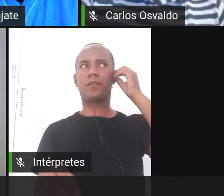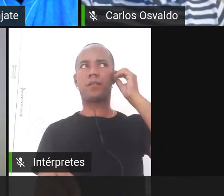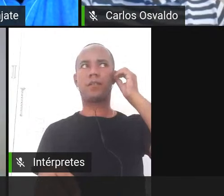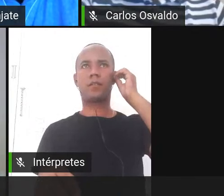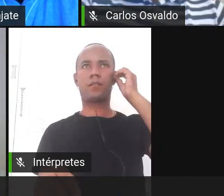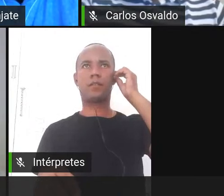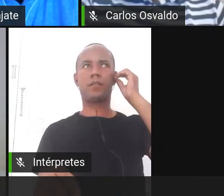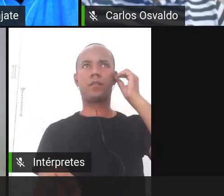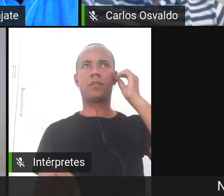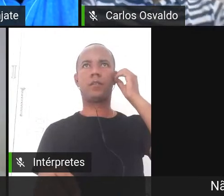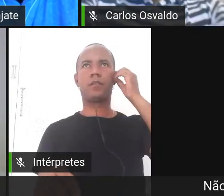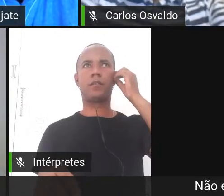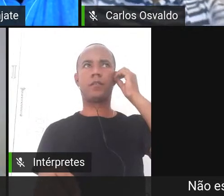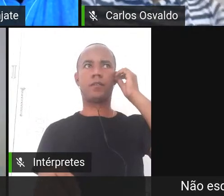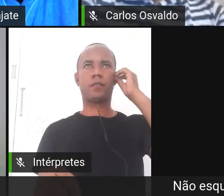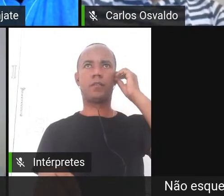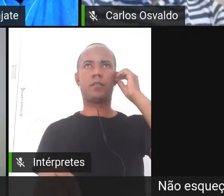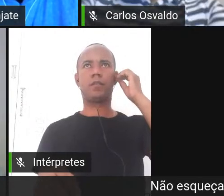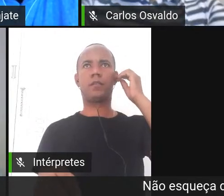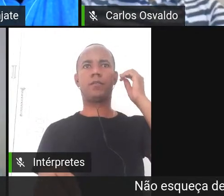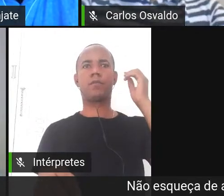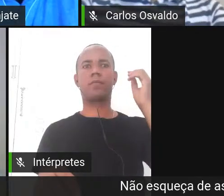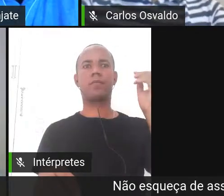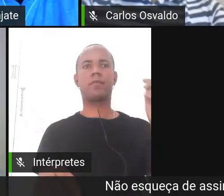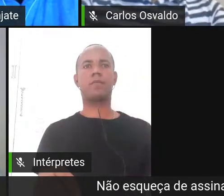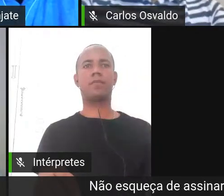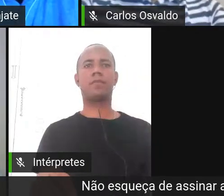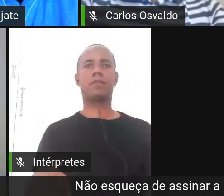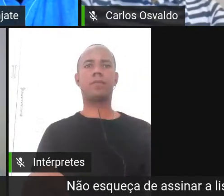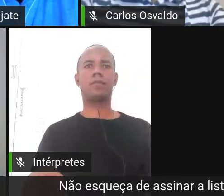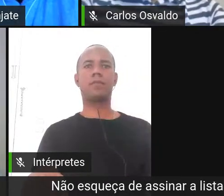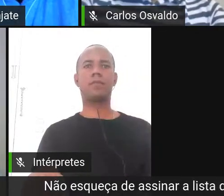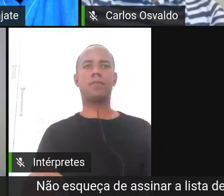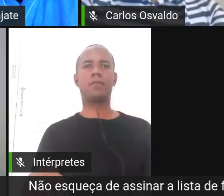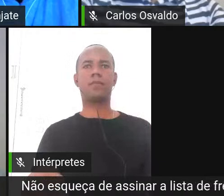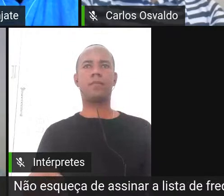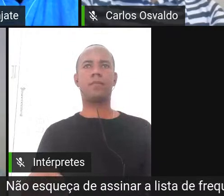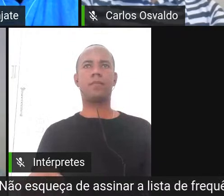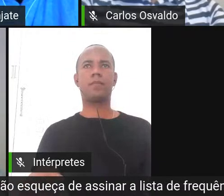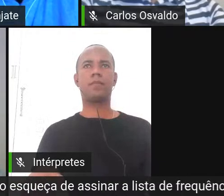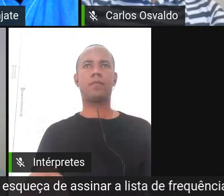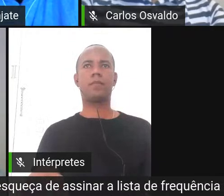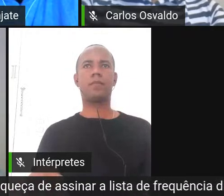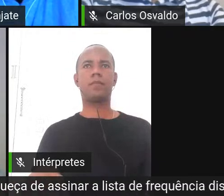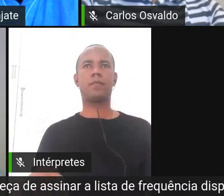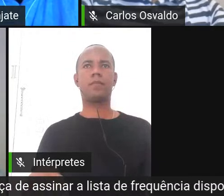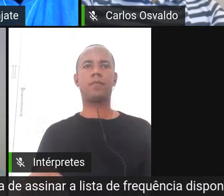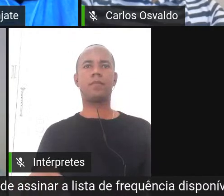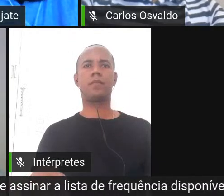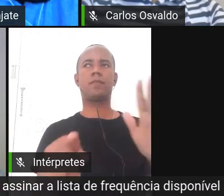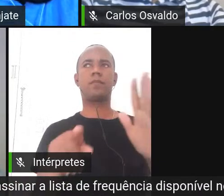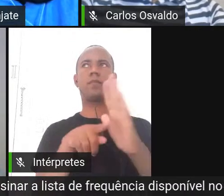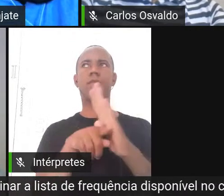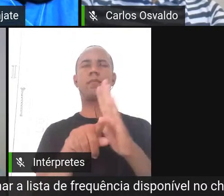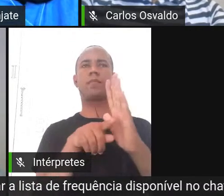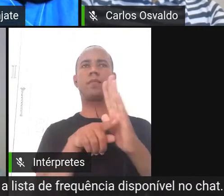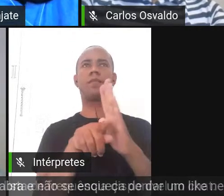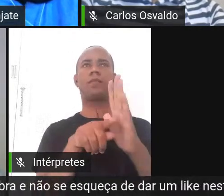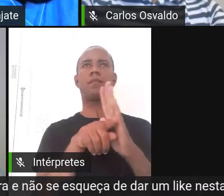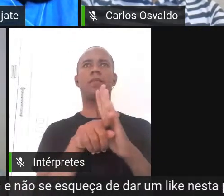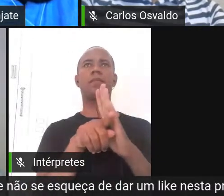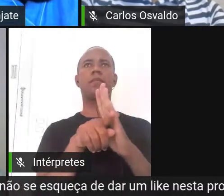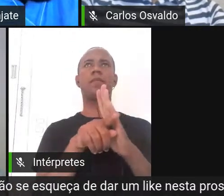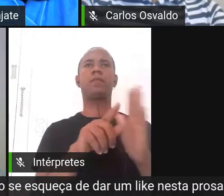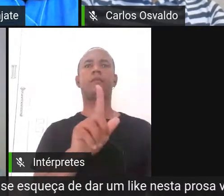quer responder, mas eu tenho uma pergunta. Eu penso na literatura moçambicana a partir